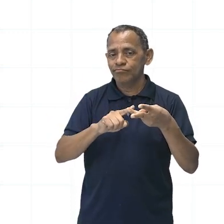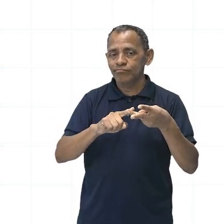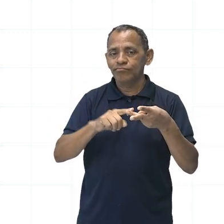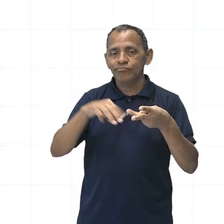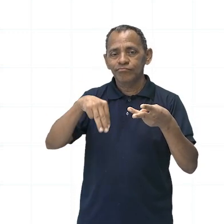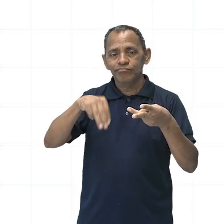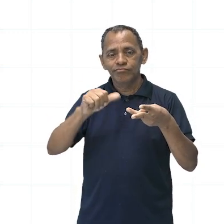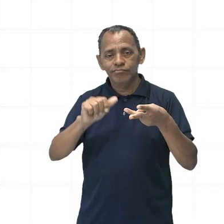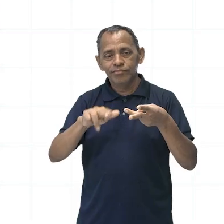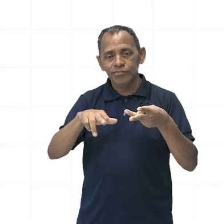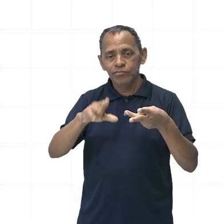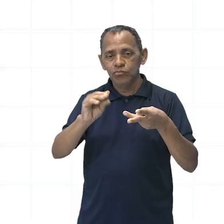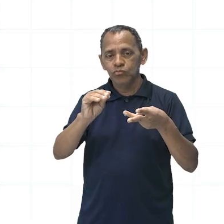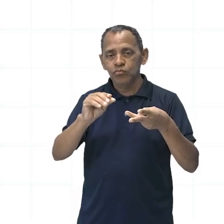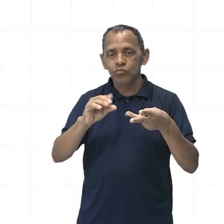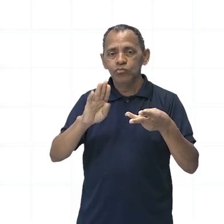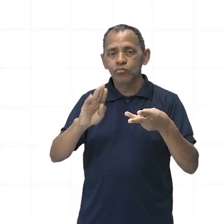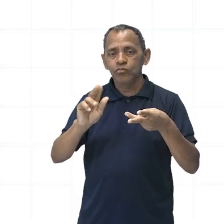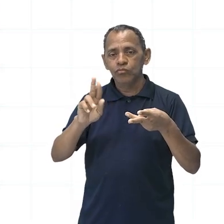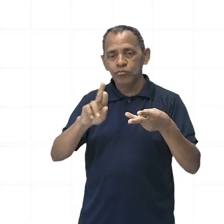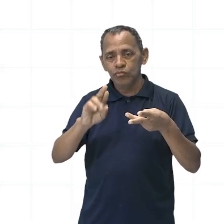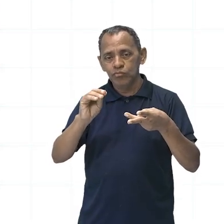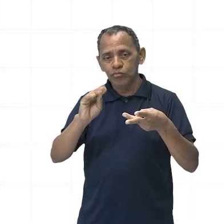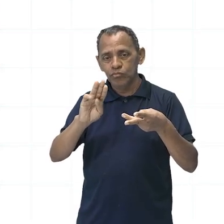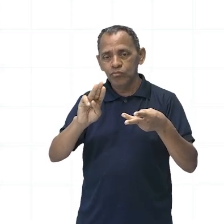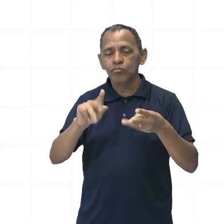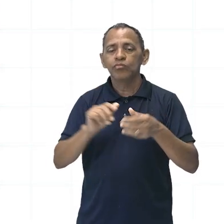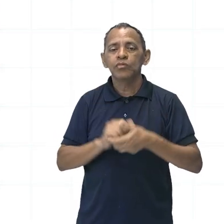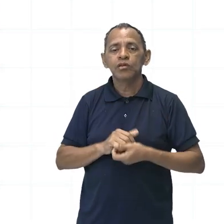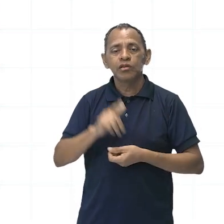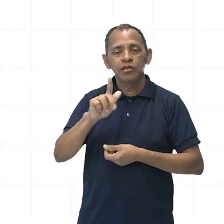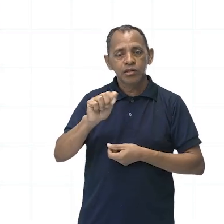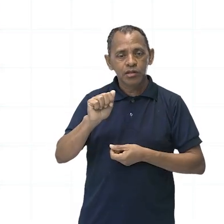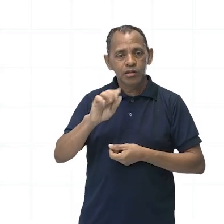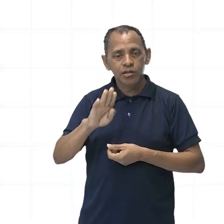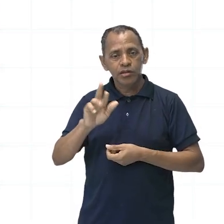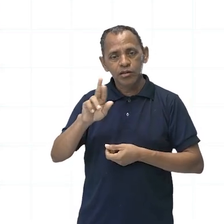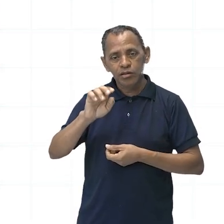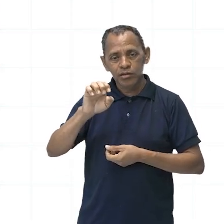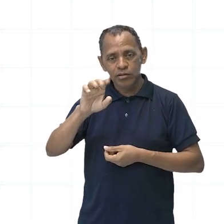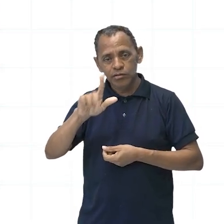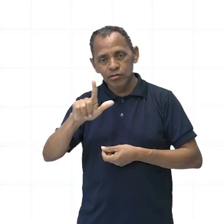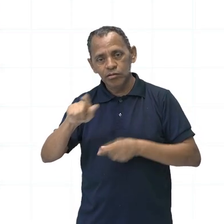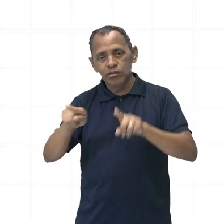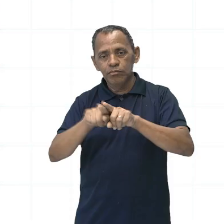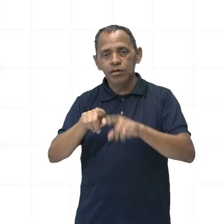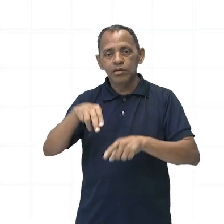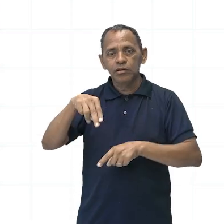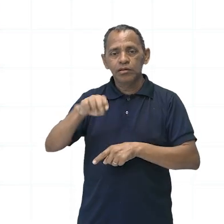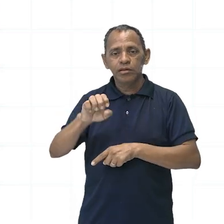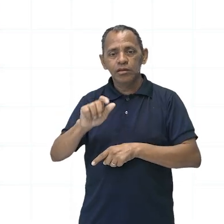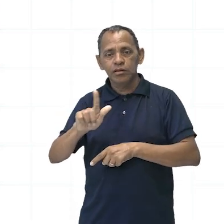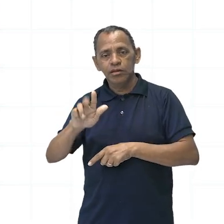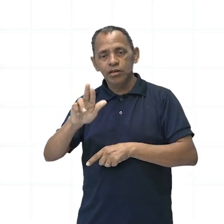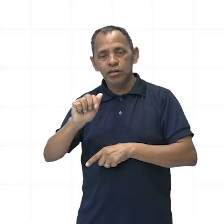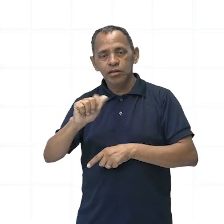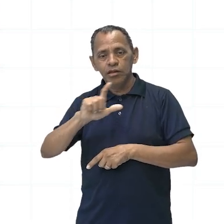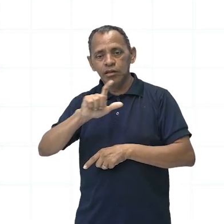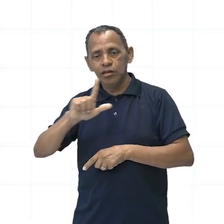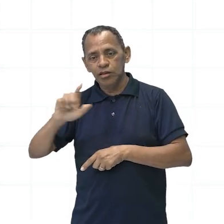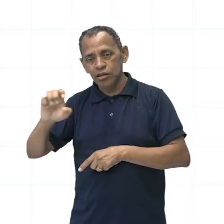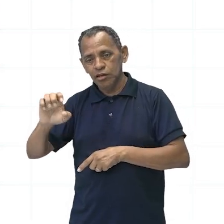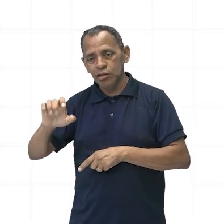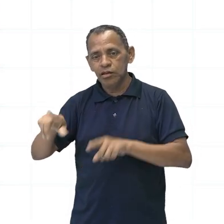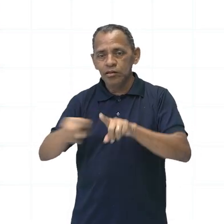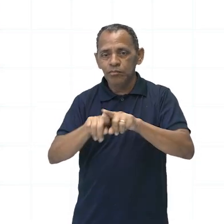Brown, temos o Gabriel, o Pensador, temos a Negra Lee, temos a Linda Quebrada,